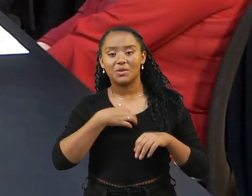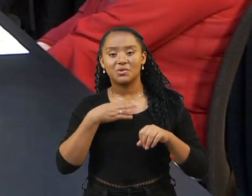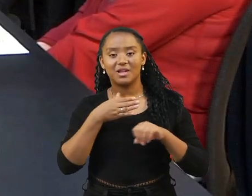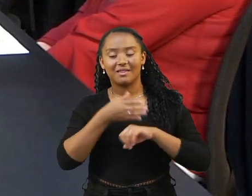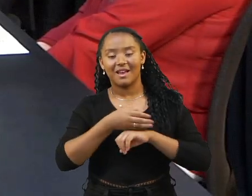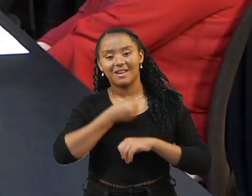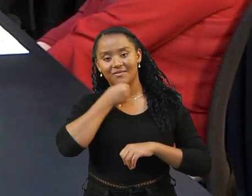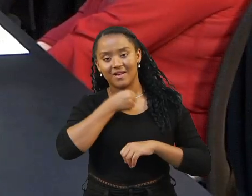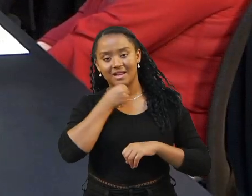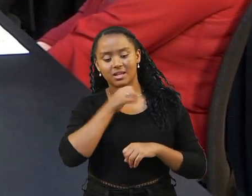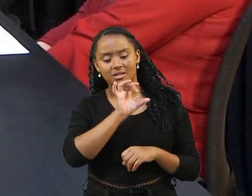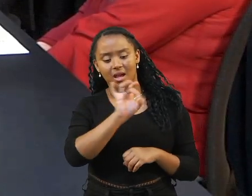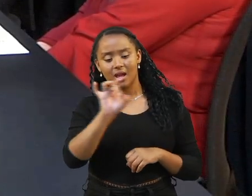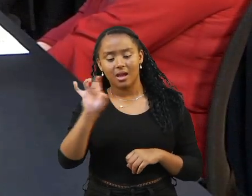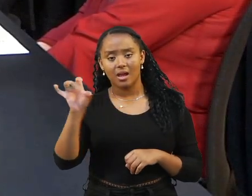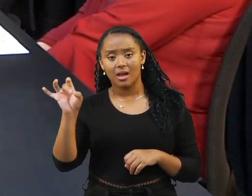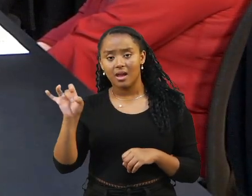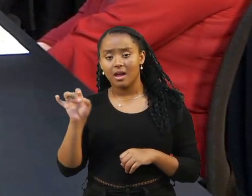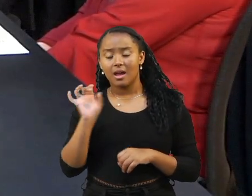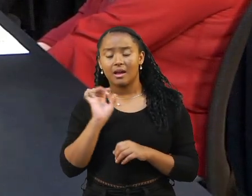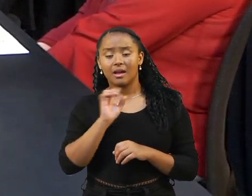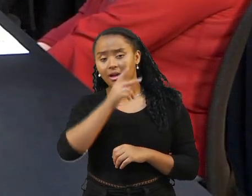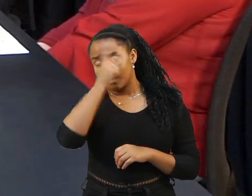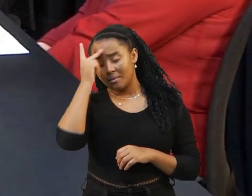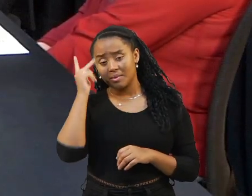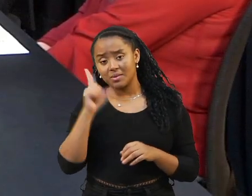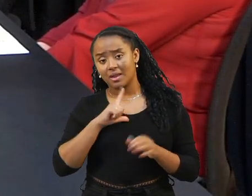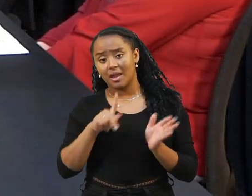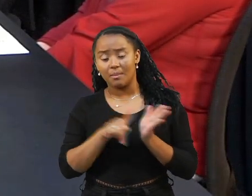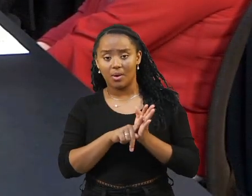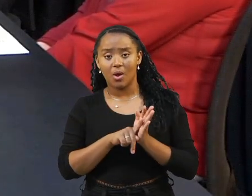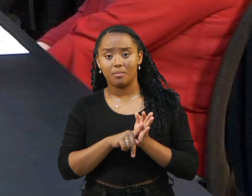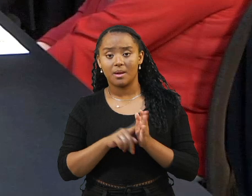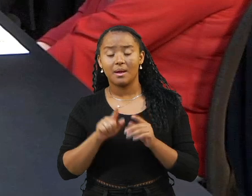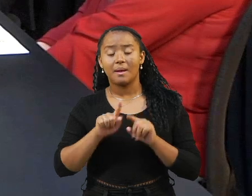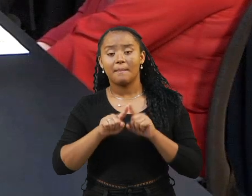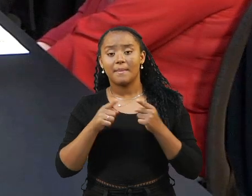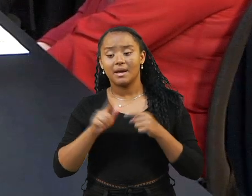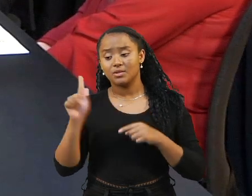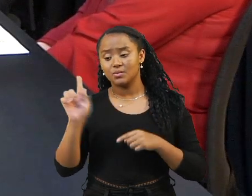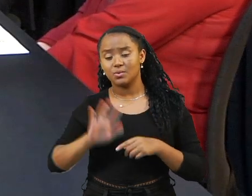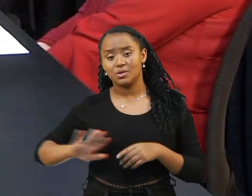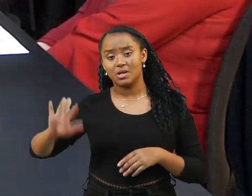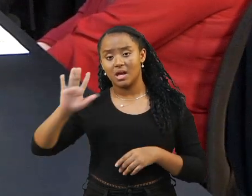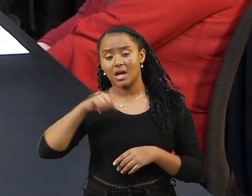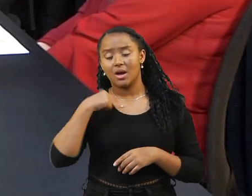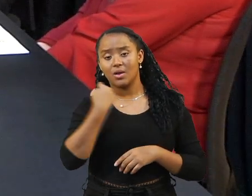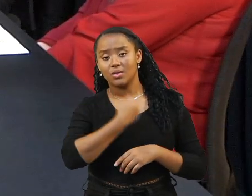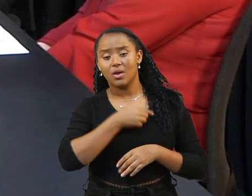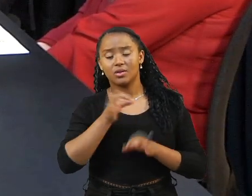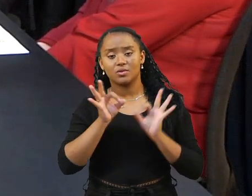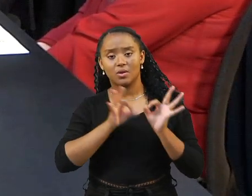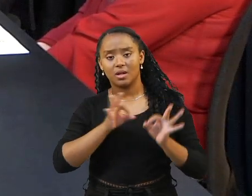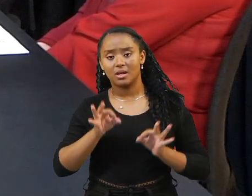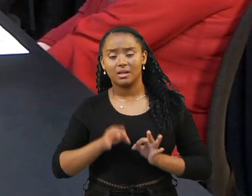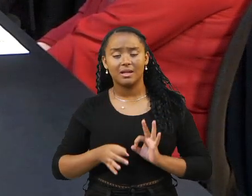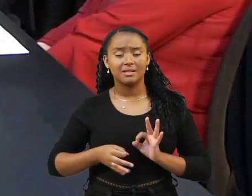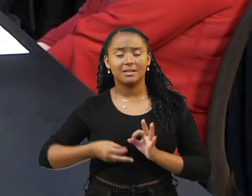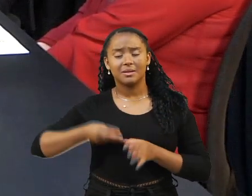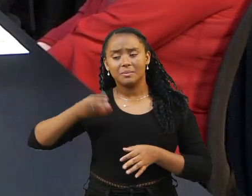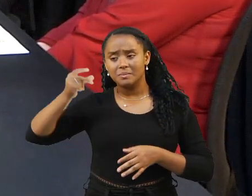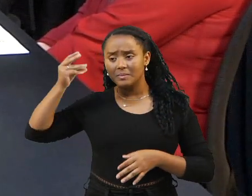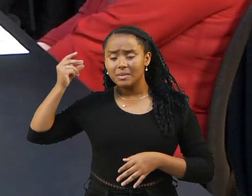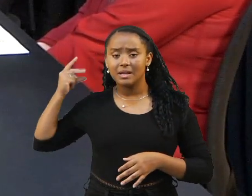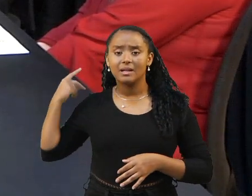ter a sua. Mas, de forma geral, a gente se prepara desde muito cedo. Ou deveria